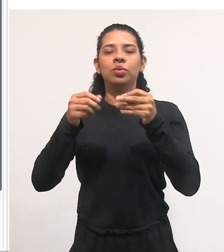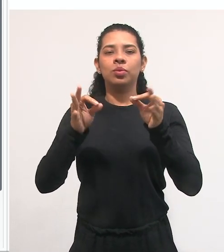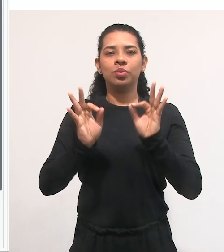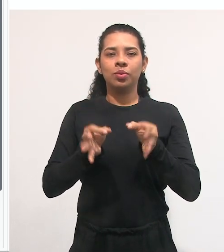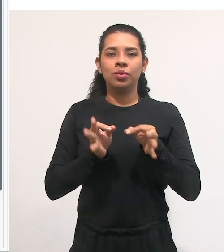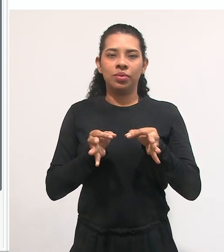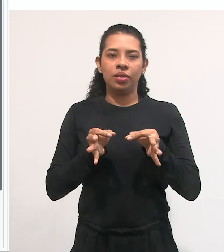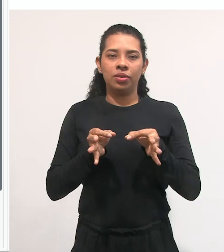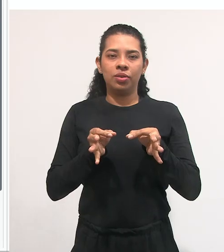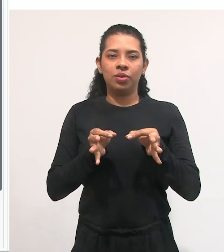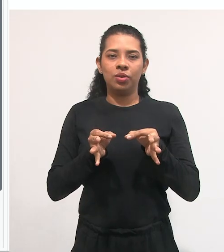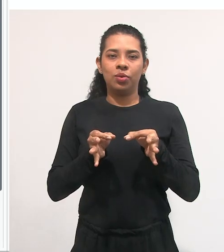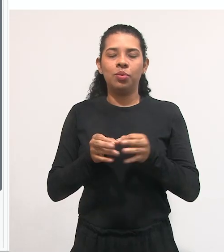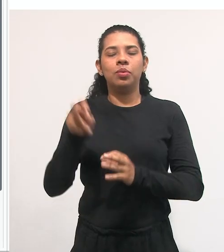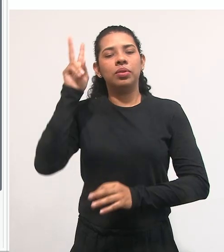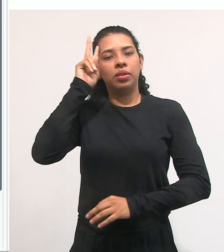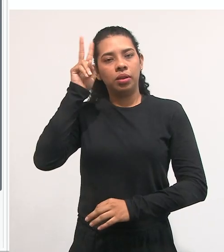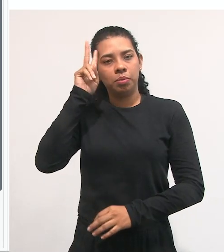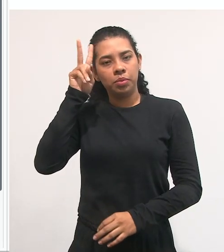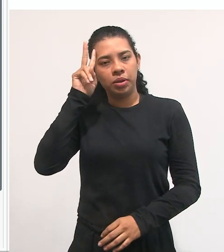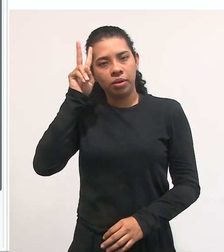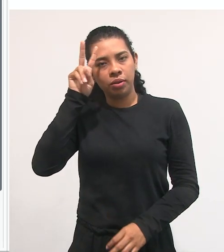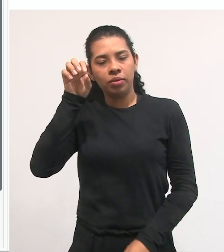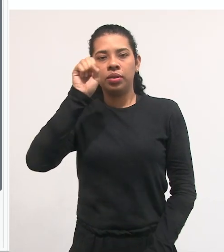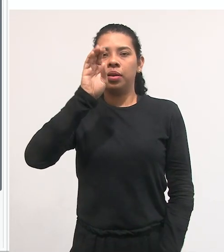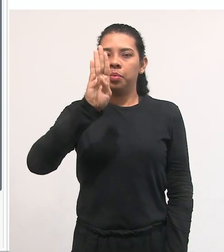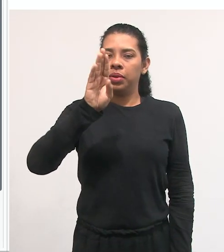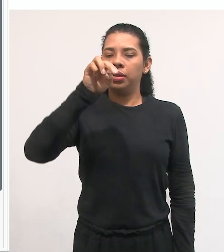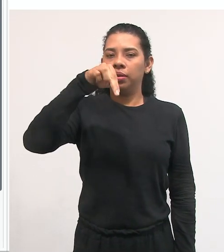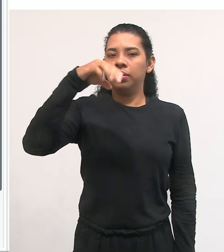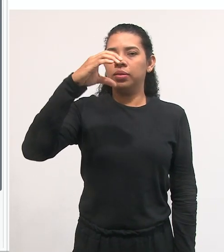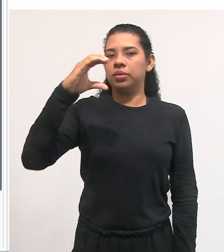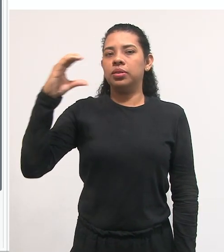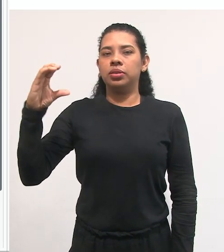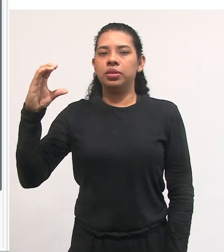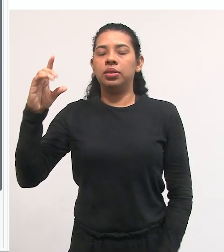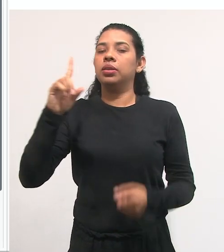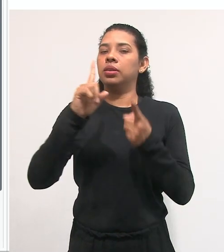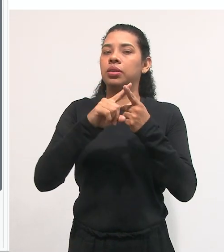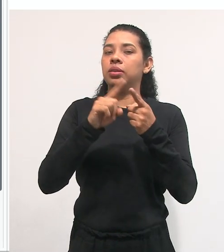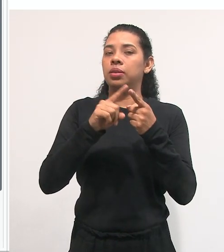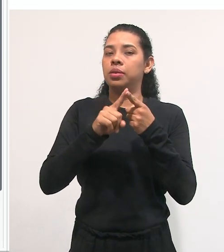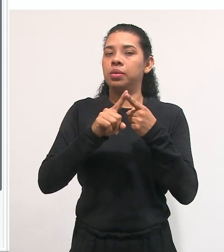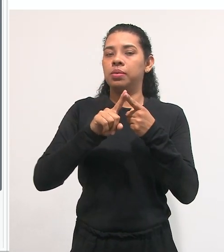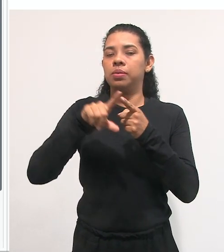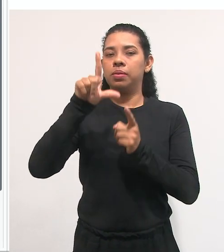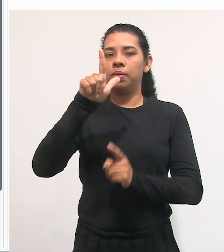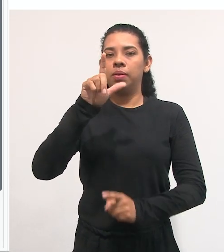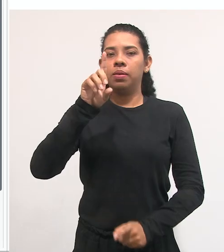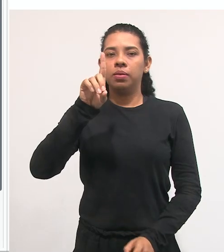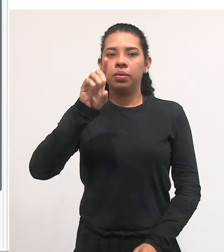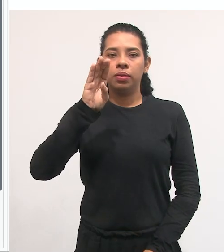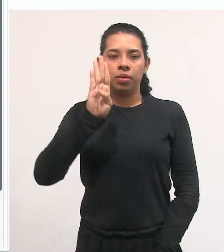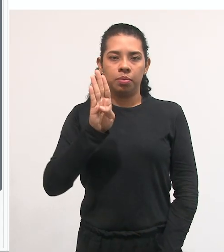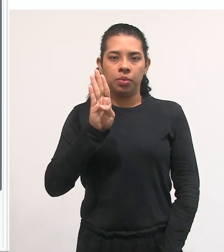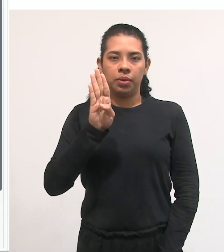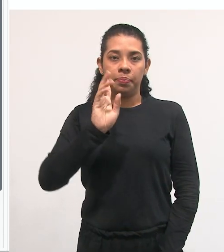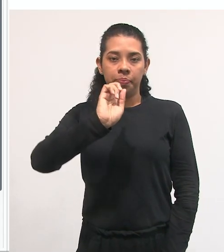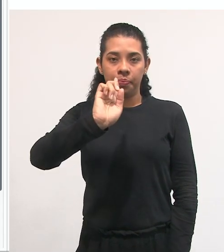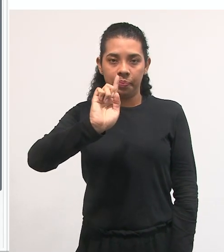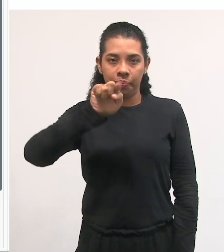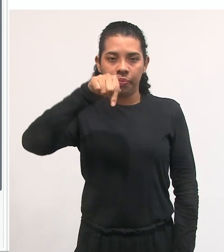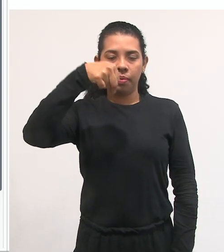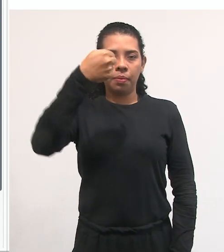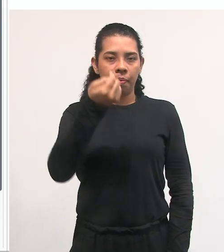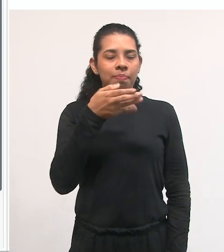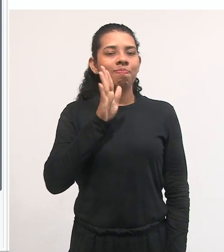BNCC, que é orientada pela LDB. Depois disso, que eu defini o projeto político-pedagógico com base